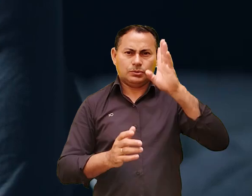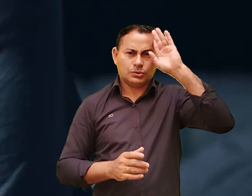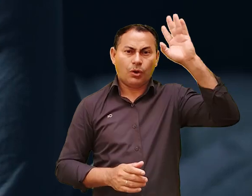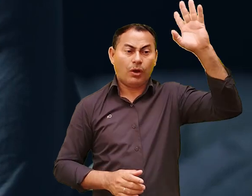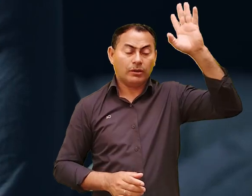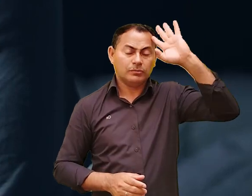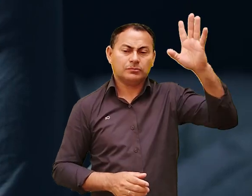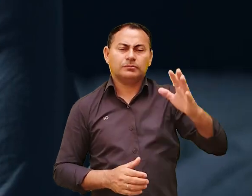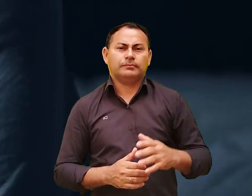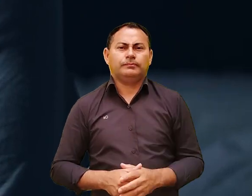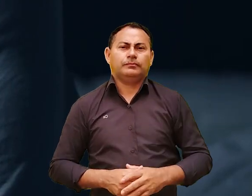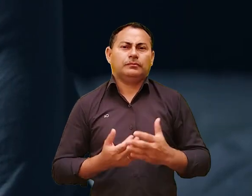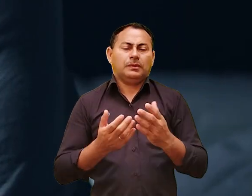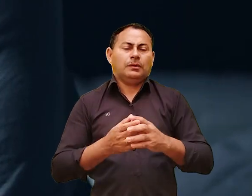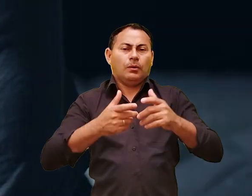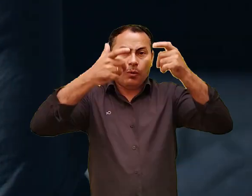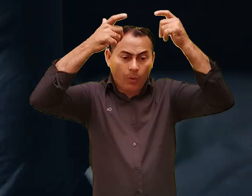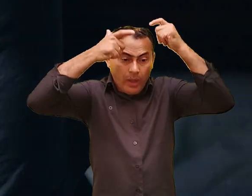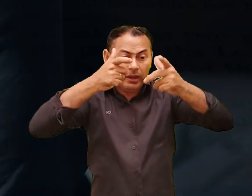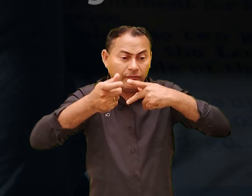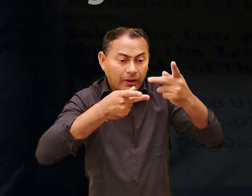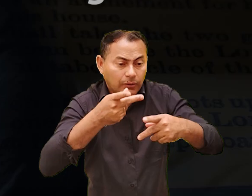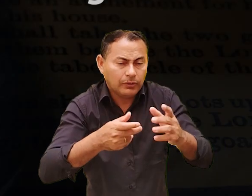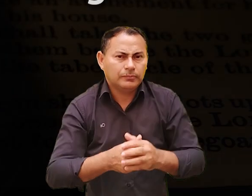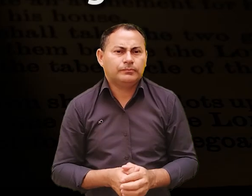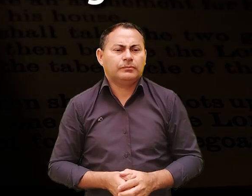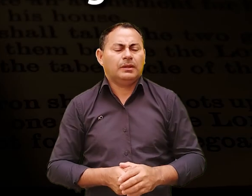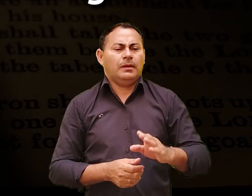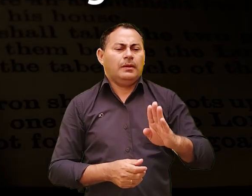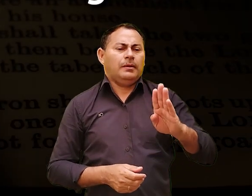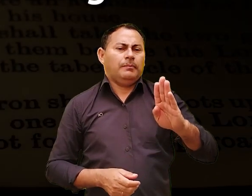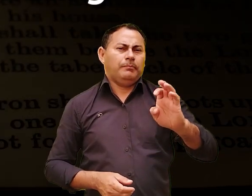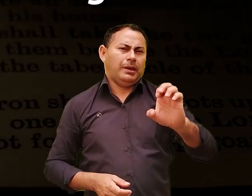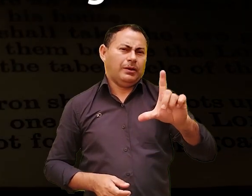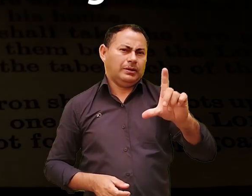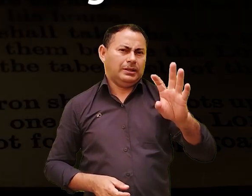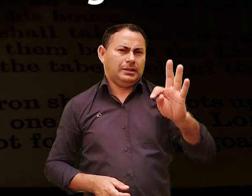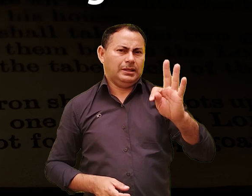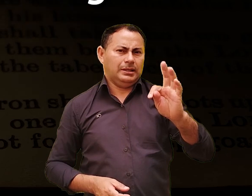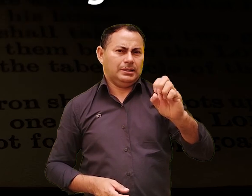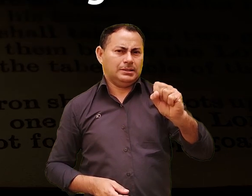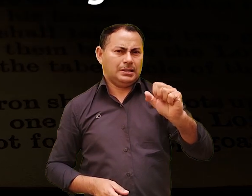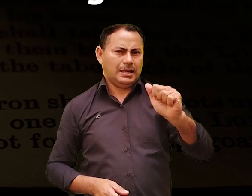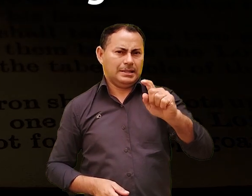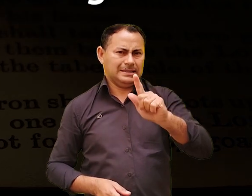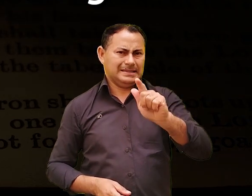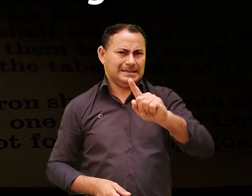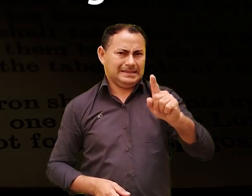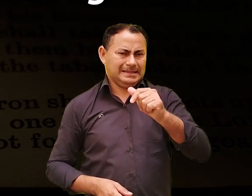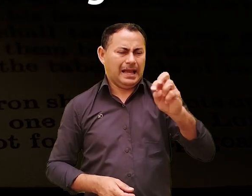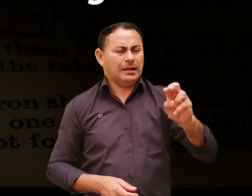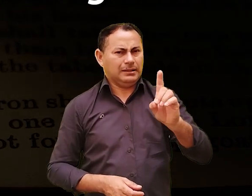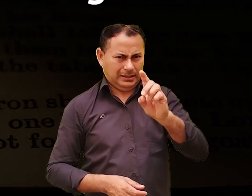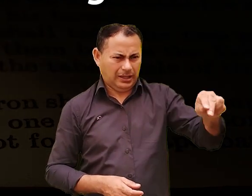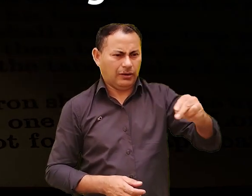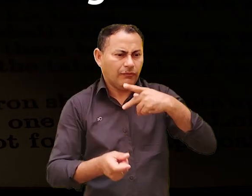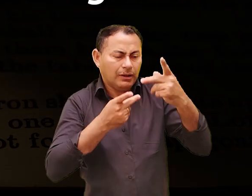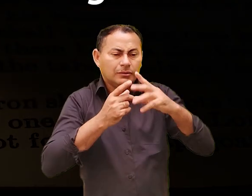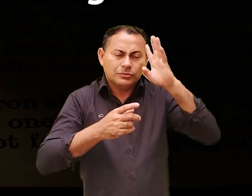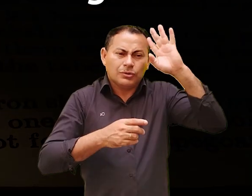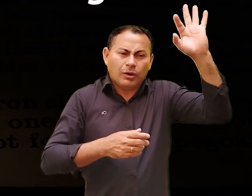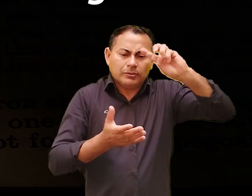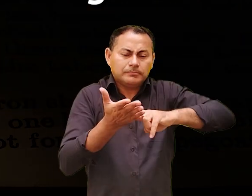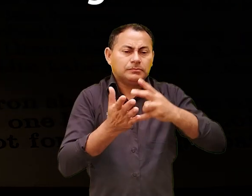sonho. Então o rei lhe disse: Beltesazar, não deixe que o sonho ou a sua interpretação o